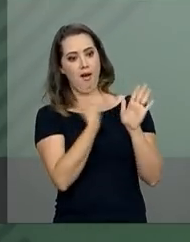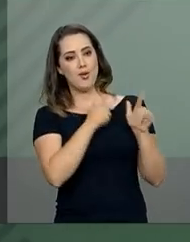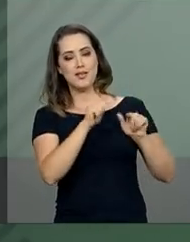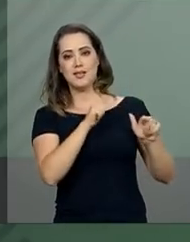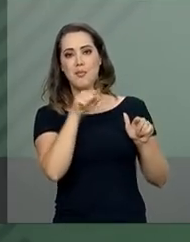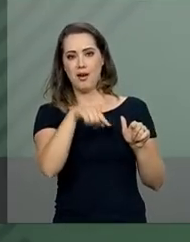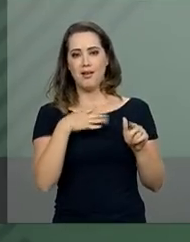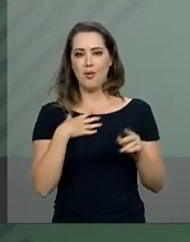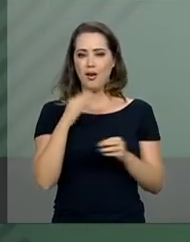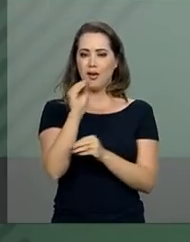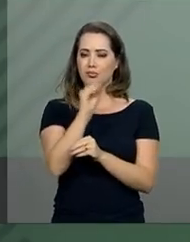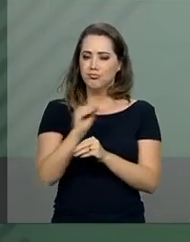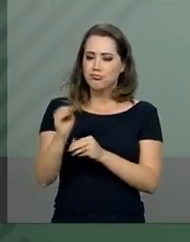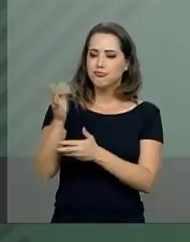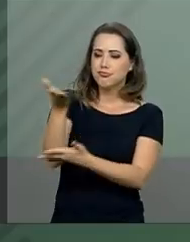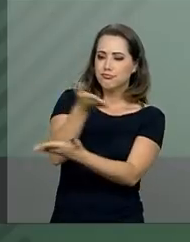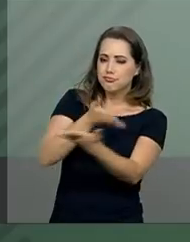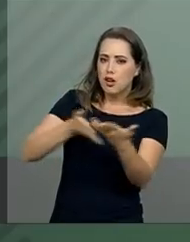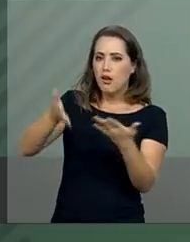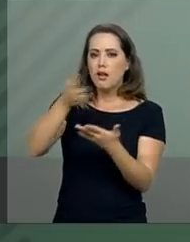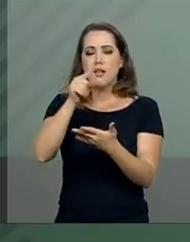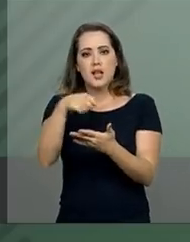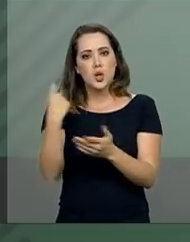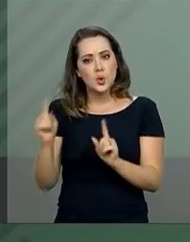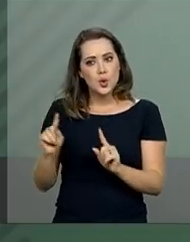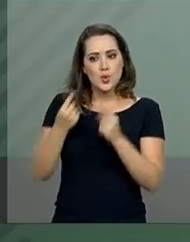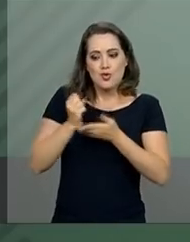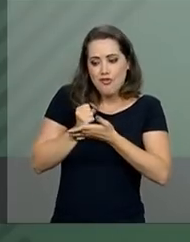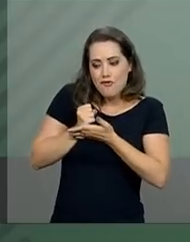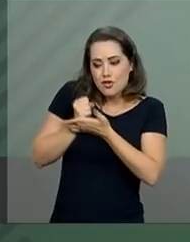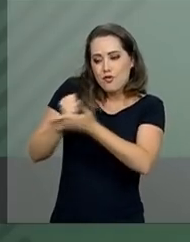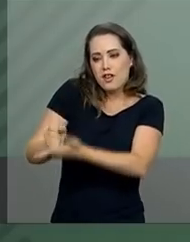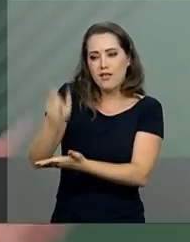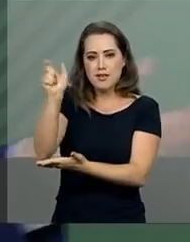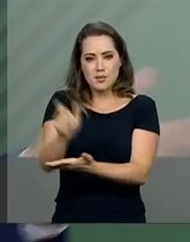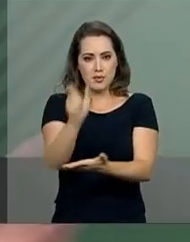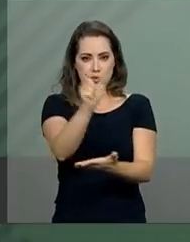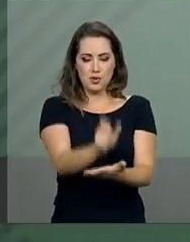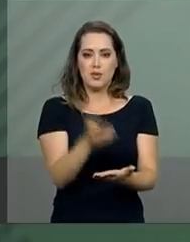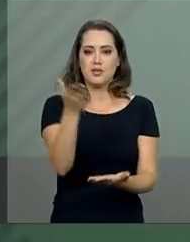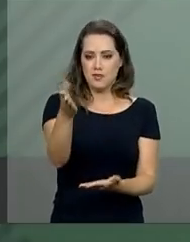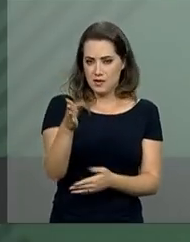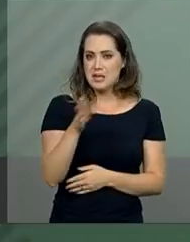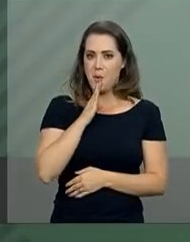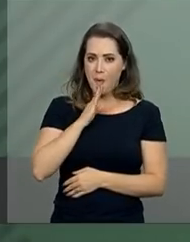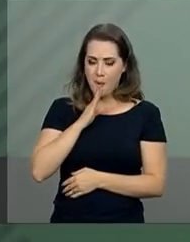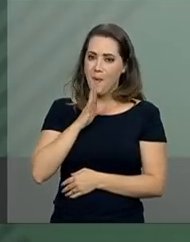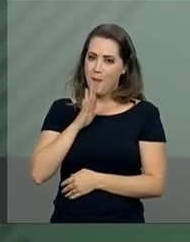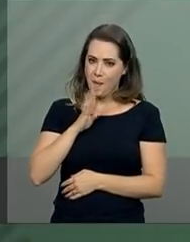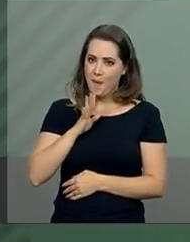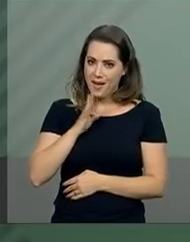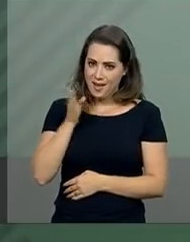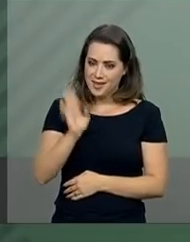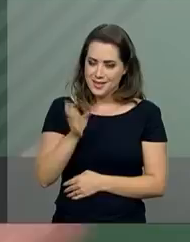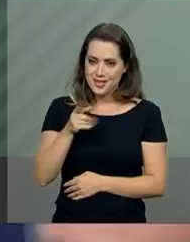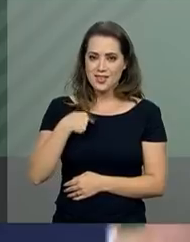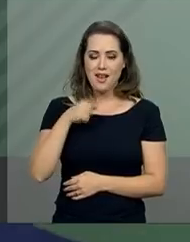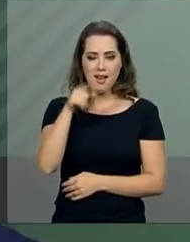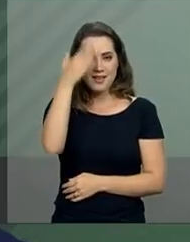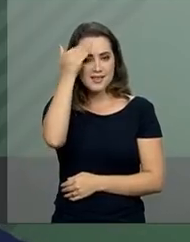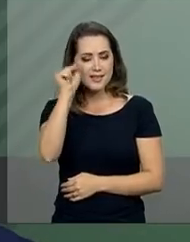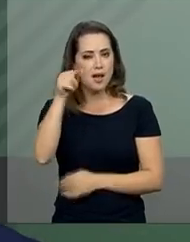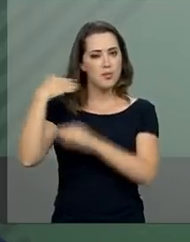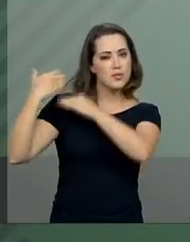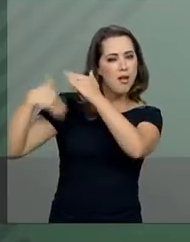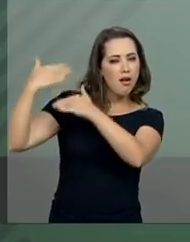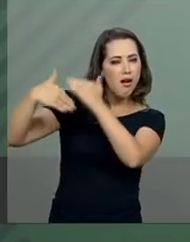humanidade é o nosso desafio de nos doar ao outro e ao próximo e você me conhece já há muito tempo desde